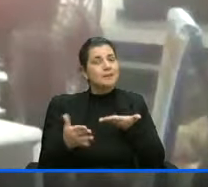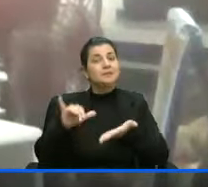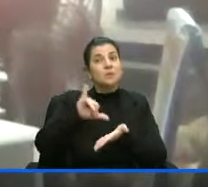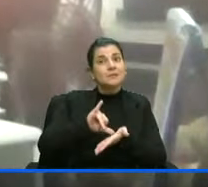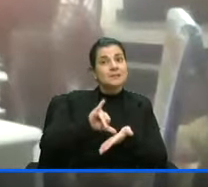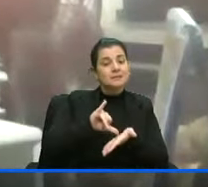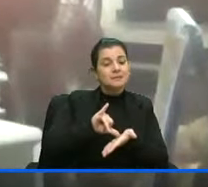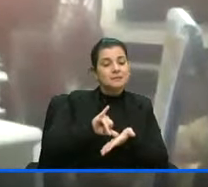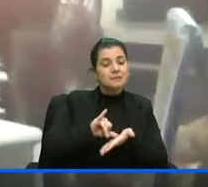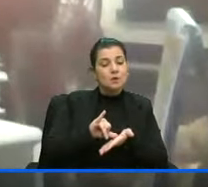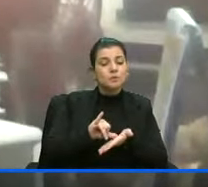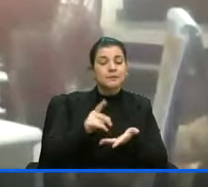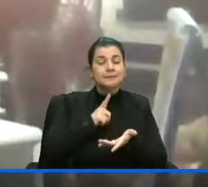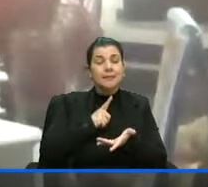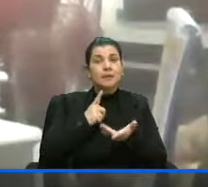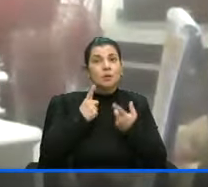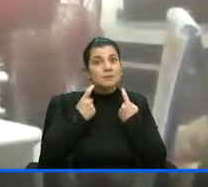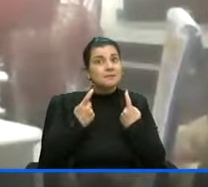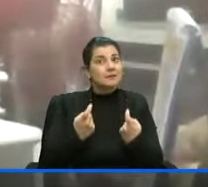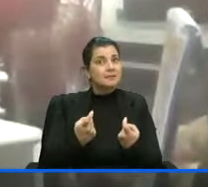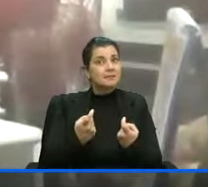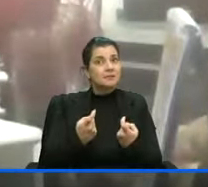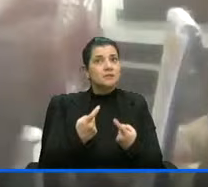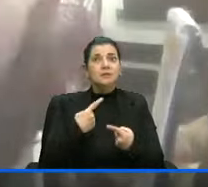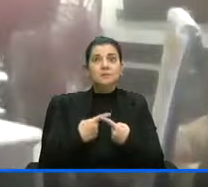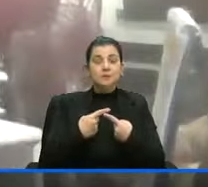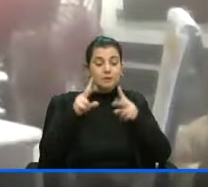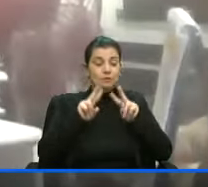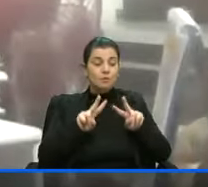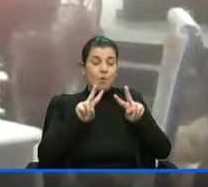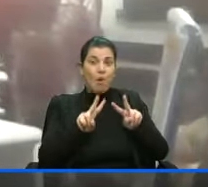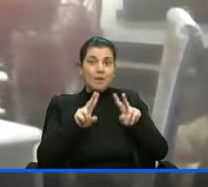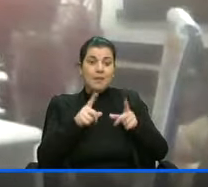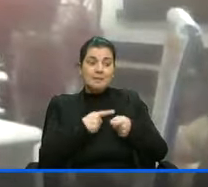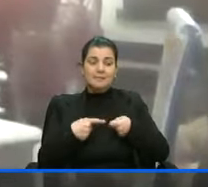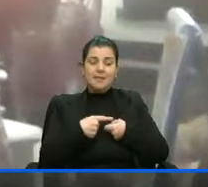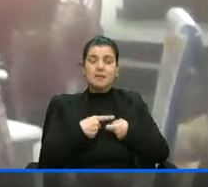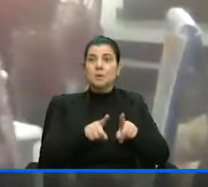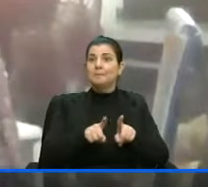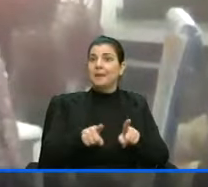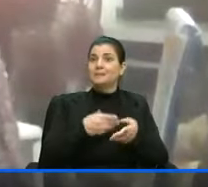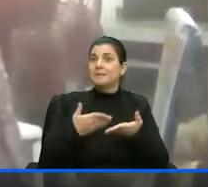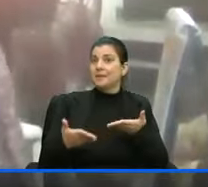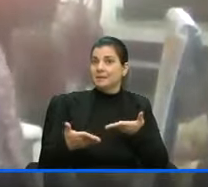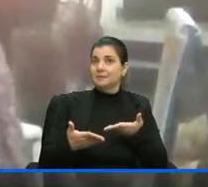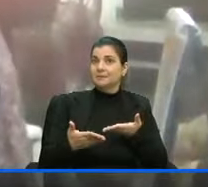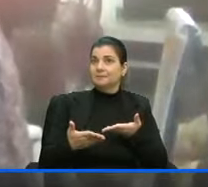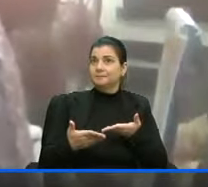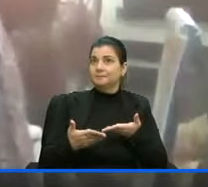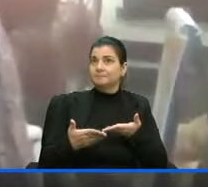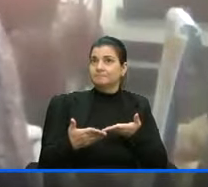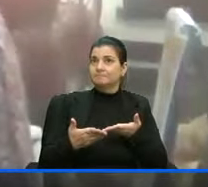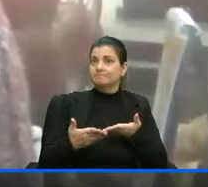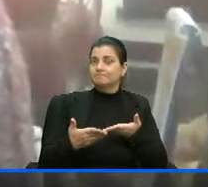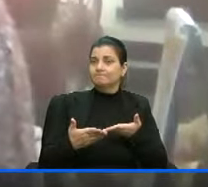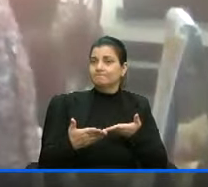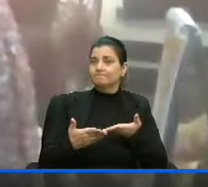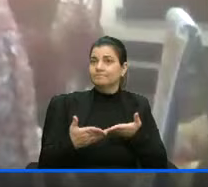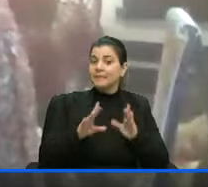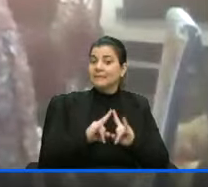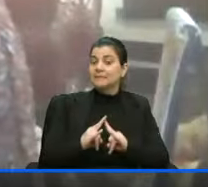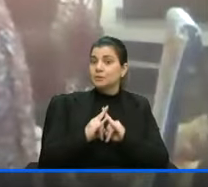centralização traz coisas interessantes, porque tu olha a cidade, mas a perda de ingerência